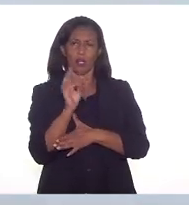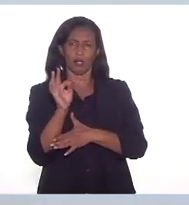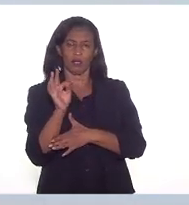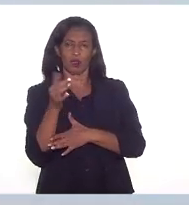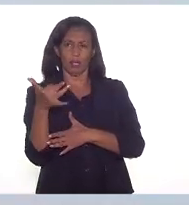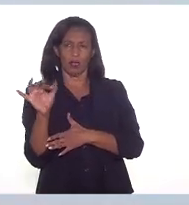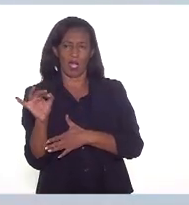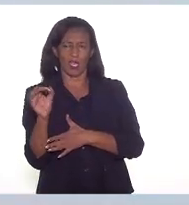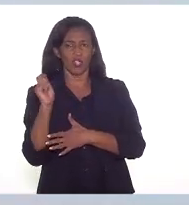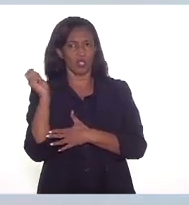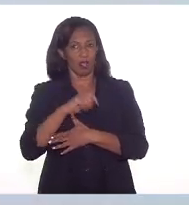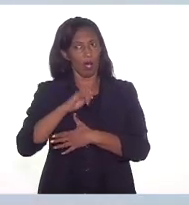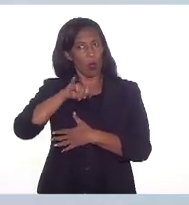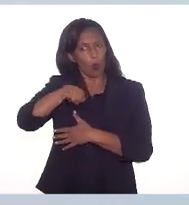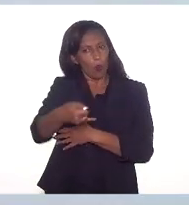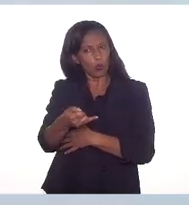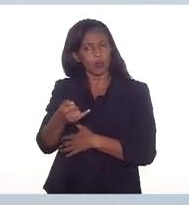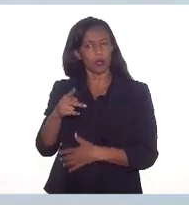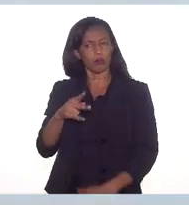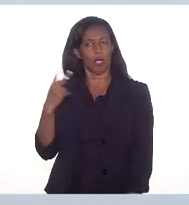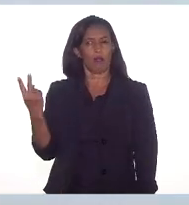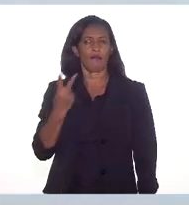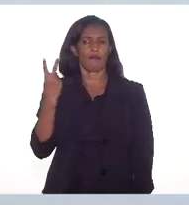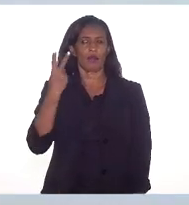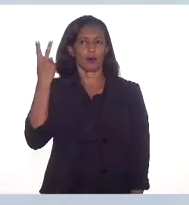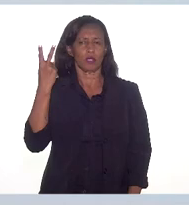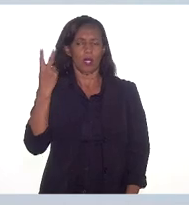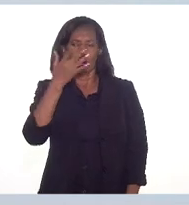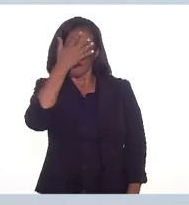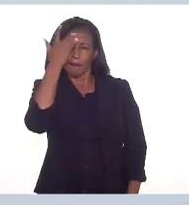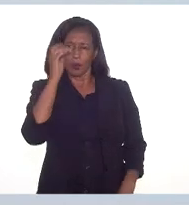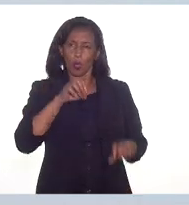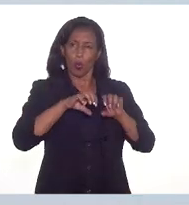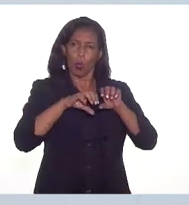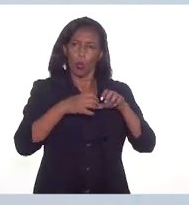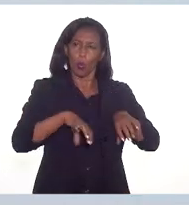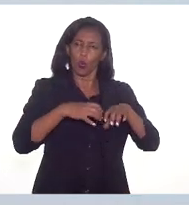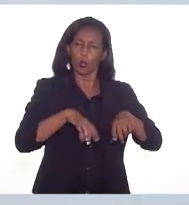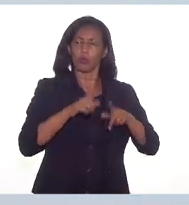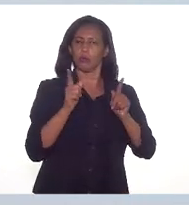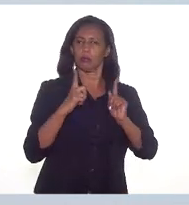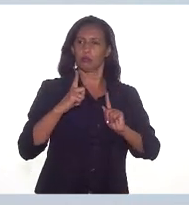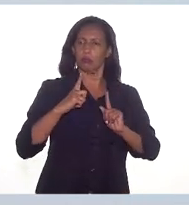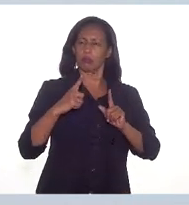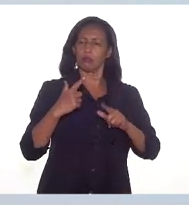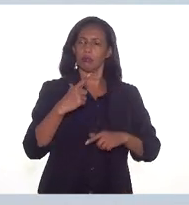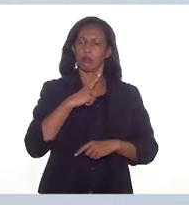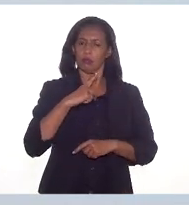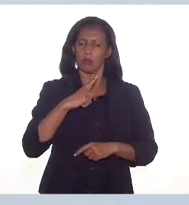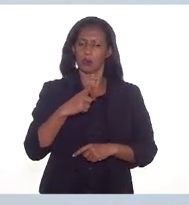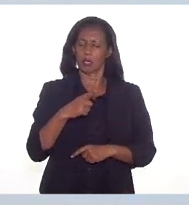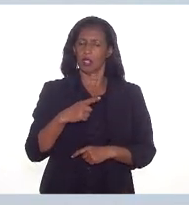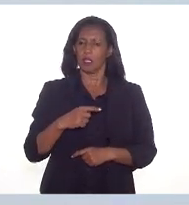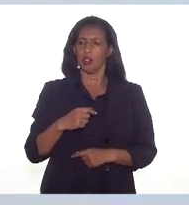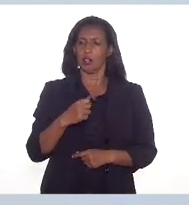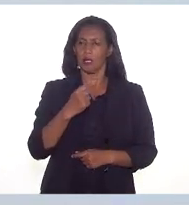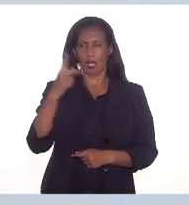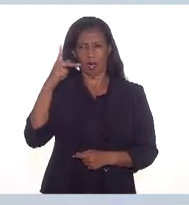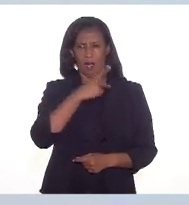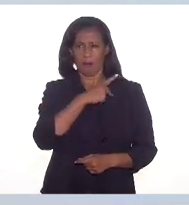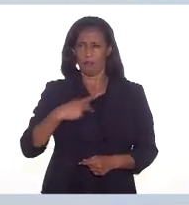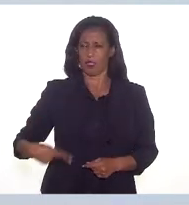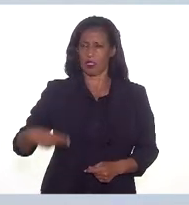uma oportunidade de valorização do servidor público aqui no Estado do Rio de Janeiro, está para sanção do presidente Jair